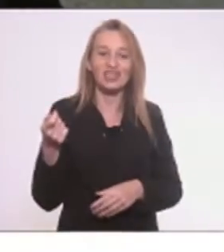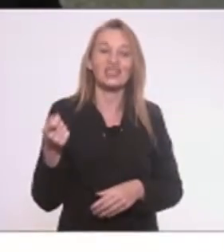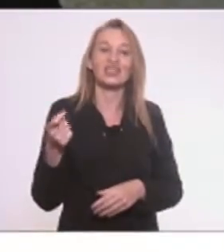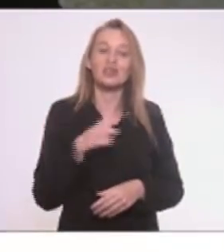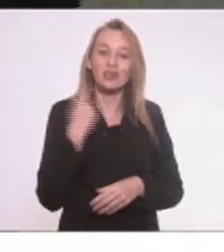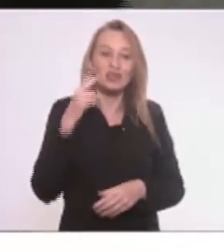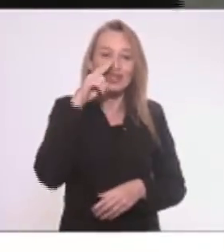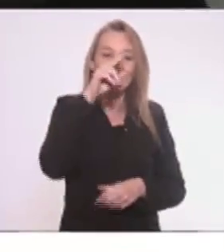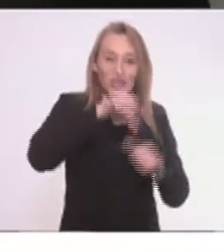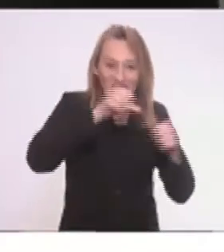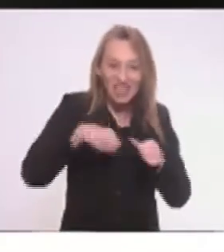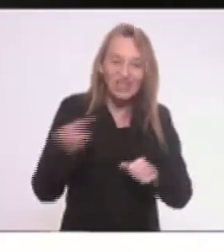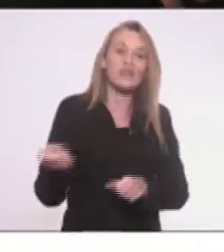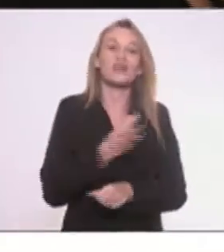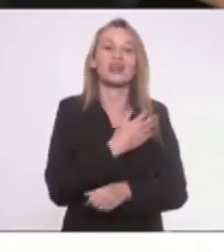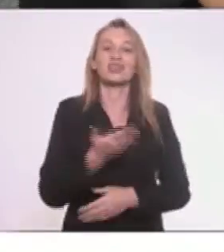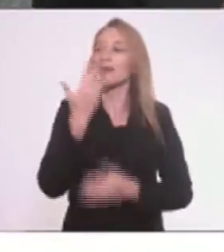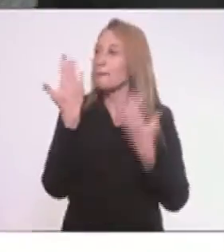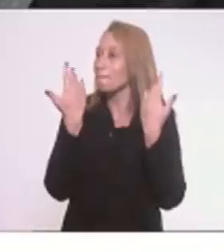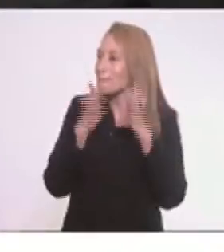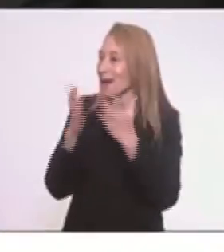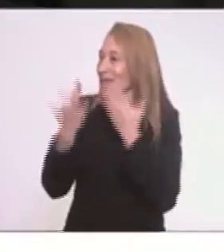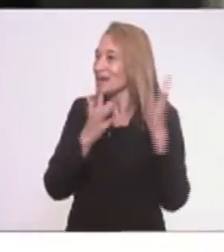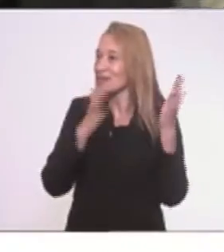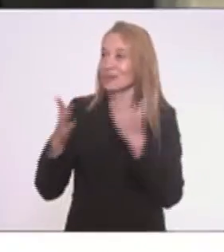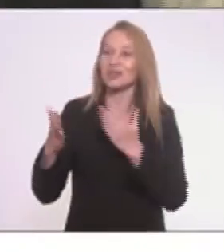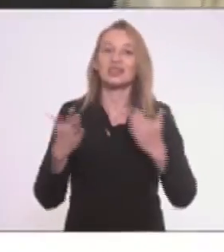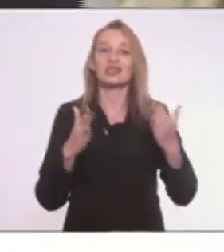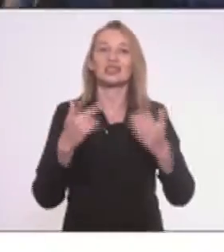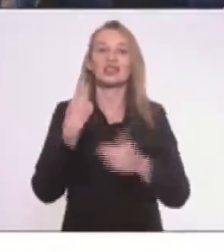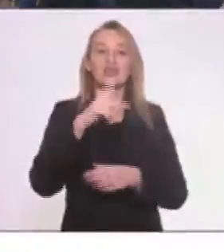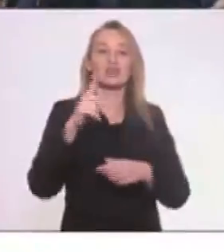com as nossas forças renovadas. Parabéns pela sua gestão. Obrigado, presidente. Deputado.